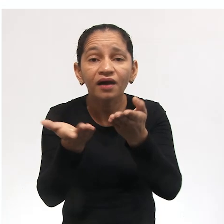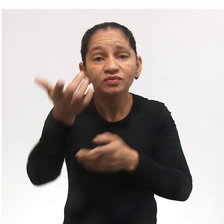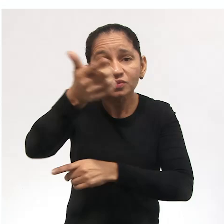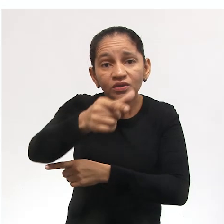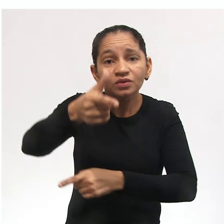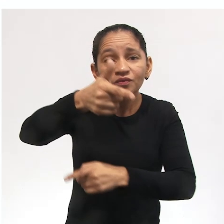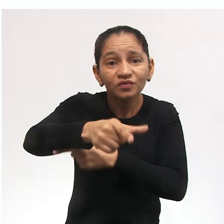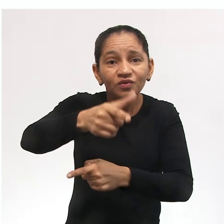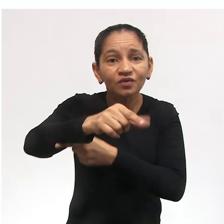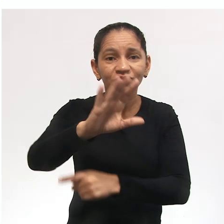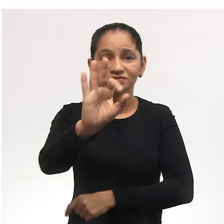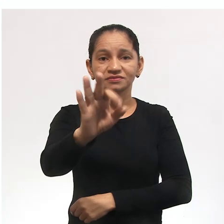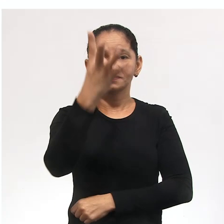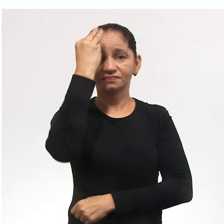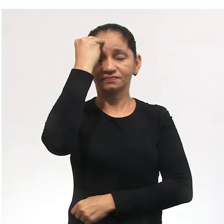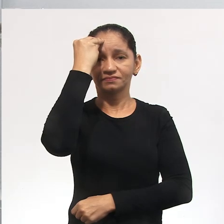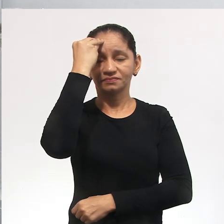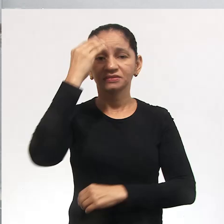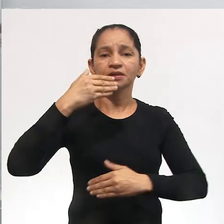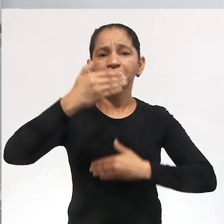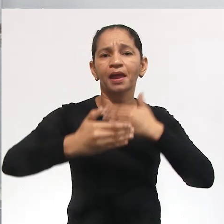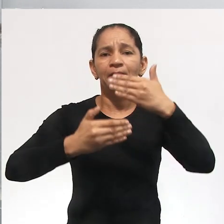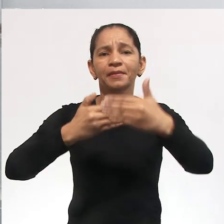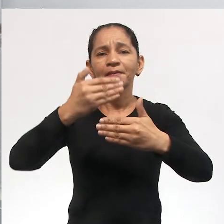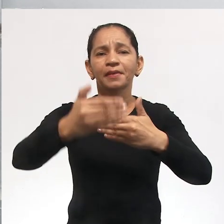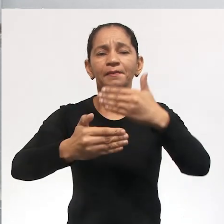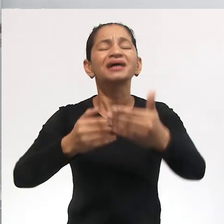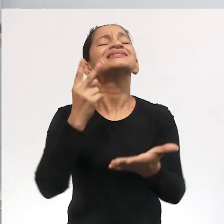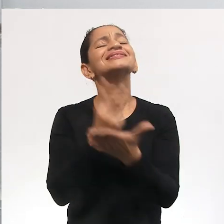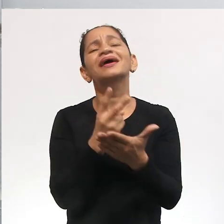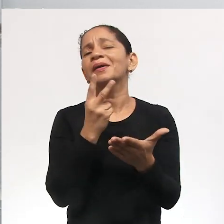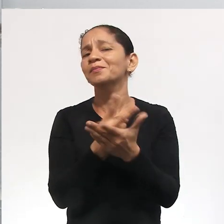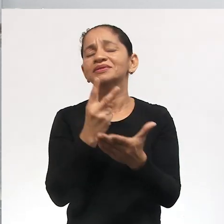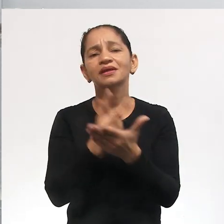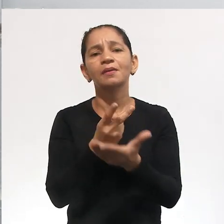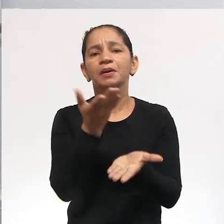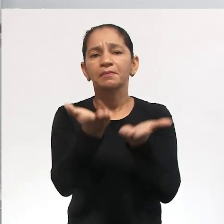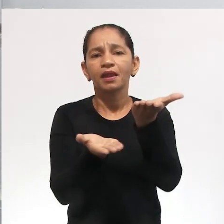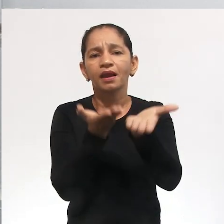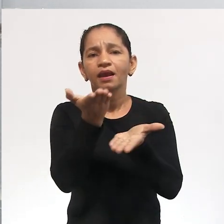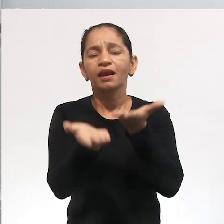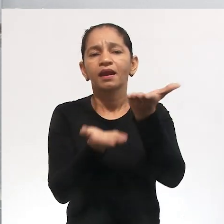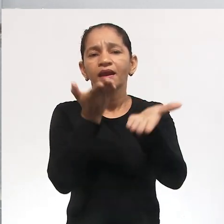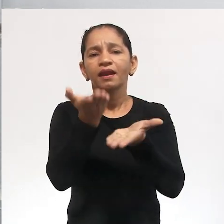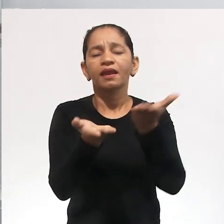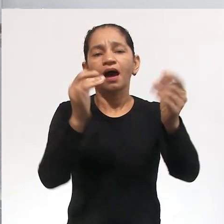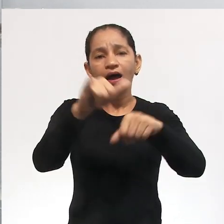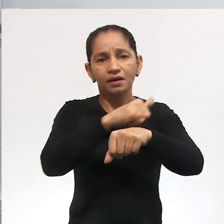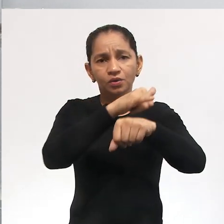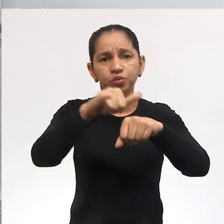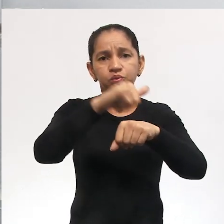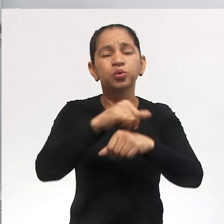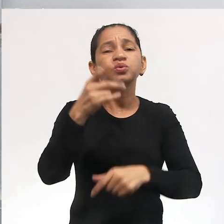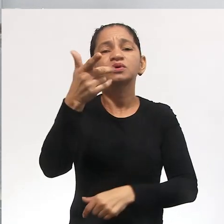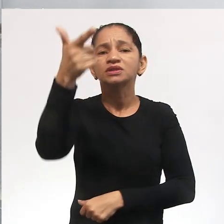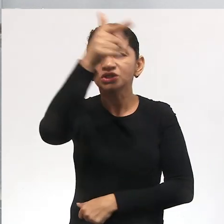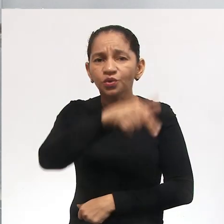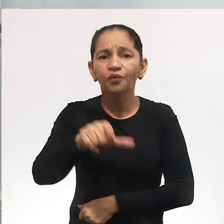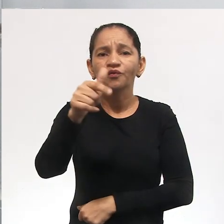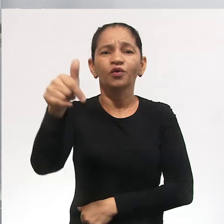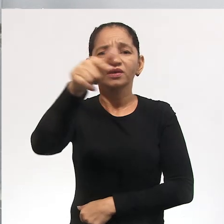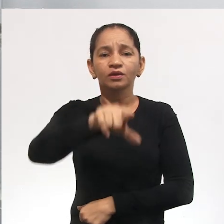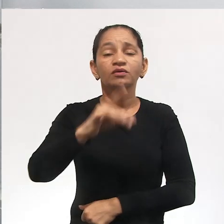de sucessão, um atrás um, aí depois vem outro, essa técnica vai estar sendo redundante, para ficar bem fácil para